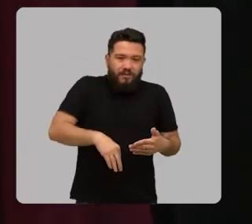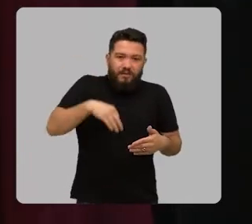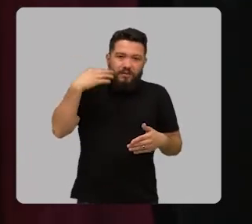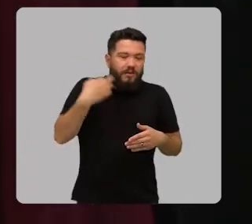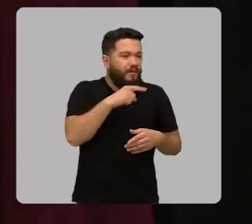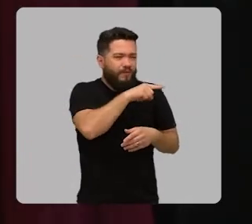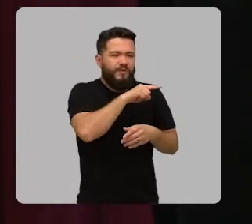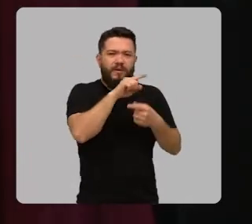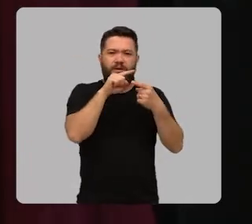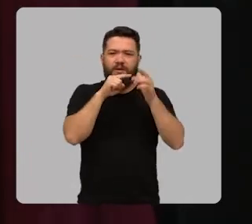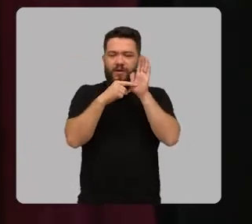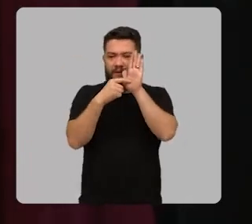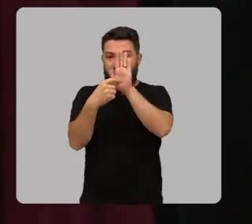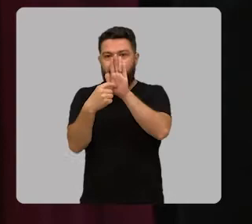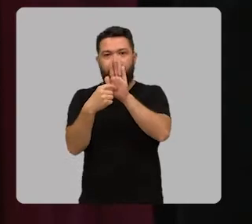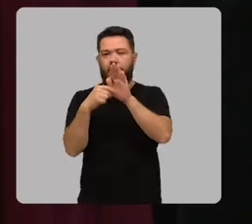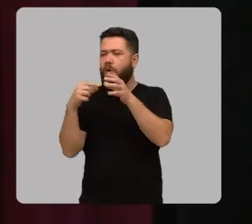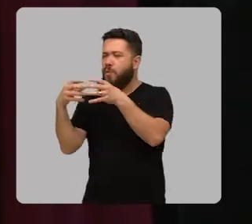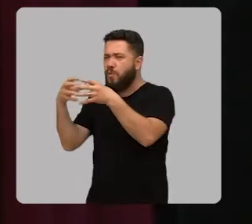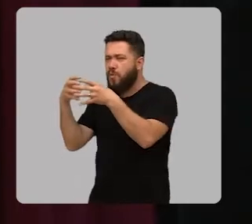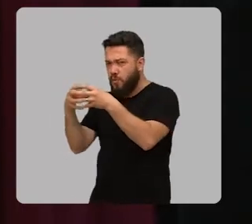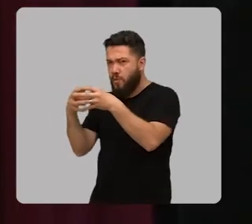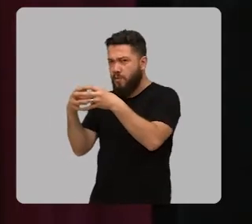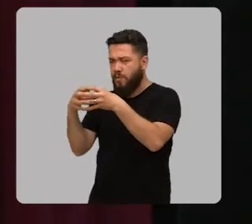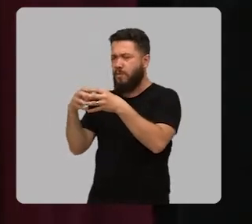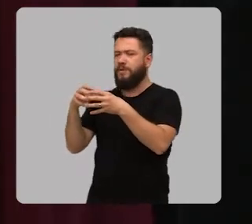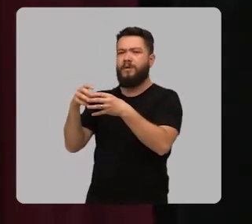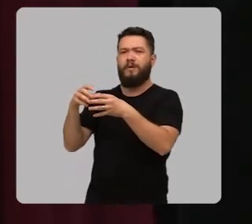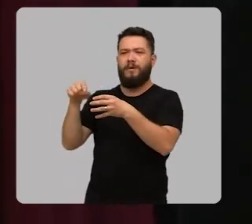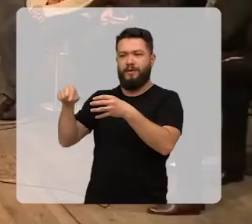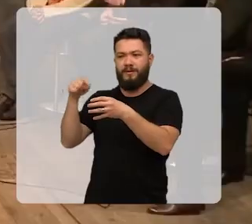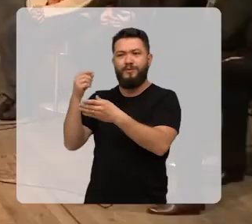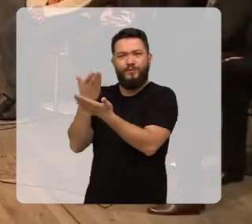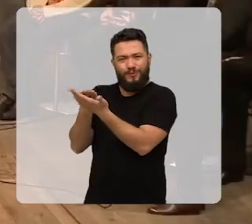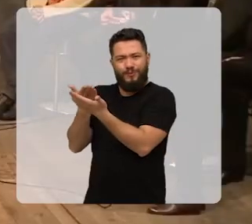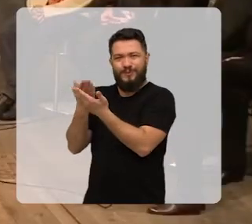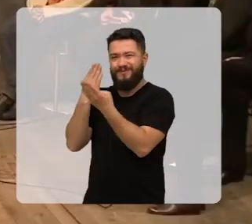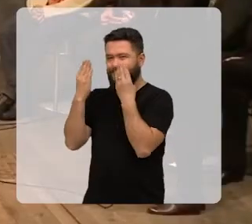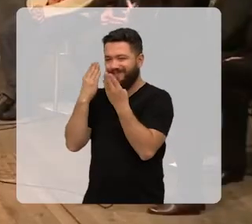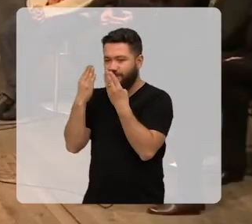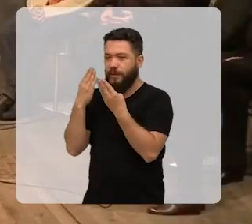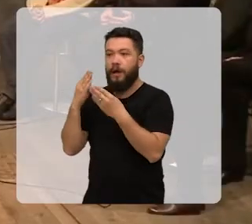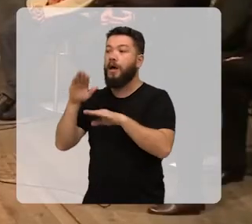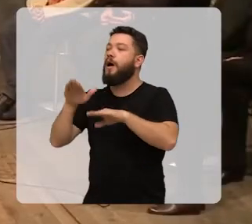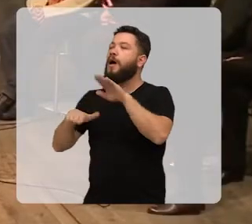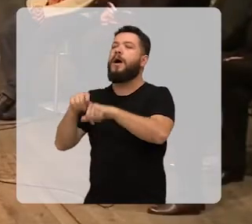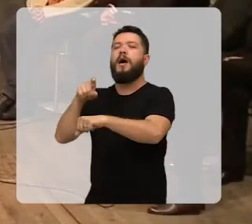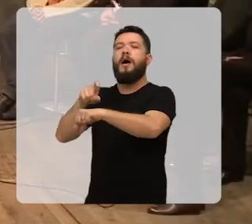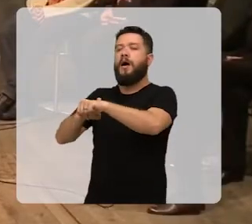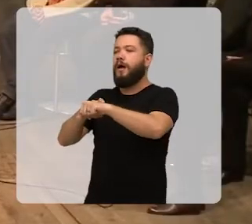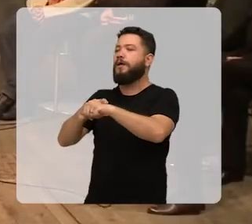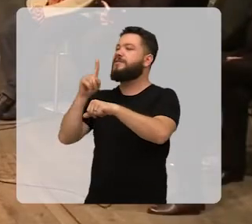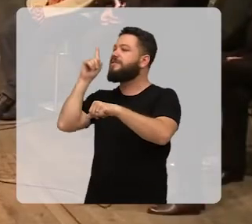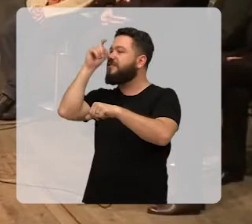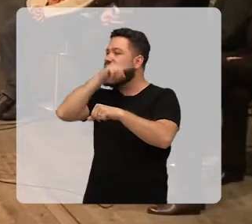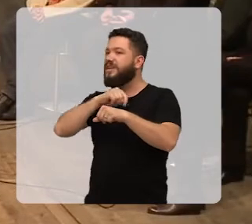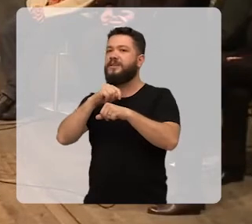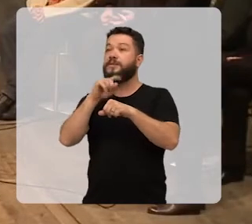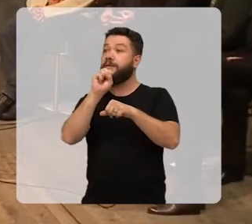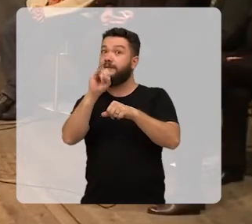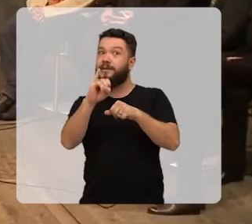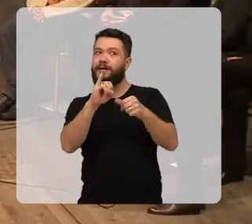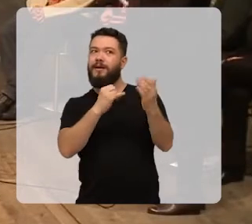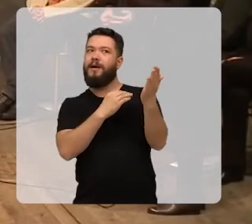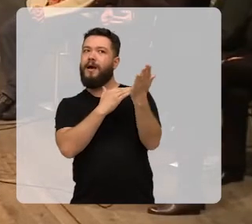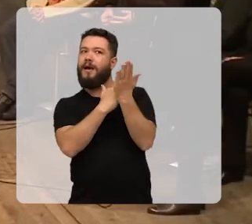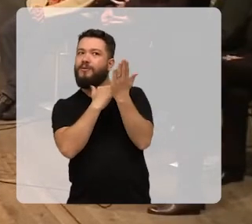discurso no nosso grupo frequentemente a gente vê que em momentos muito difíceis ter um suporte social um amigo faz toda a